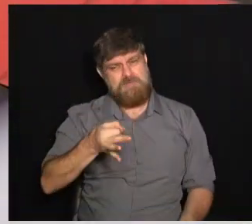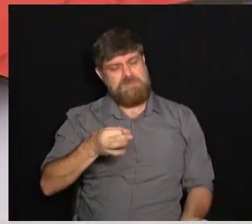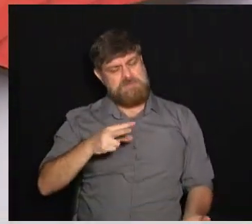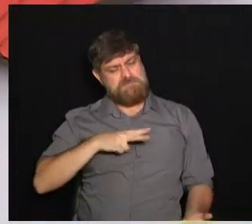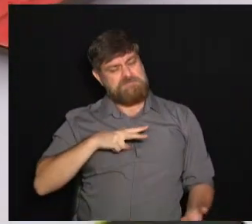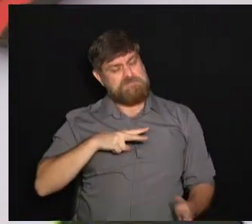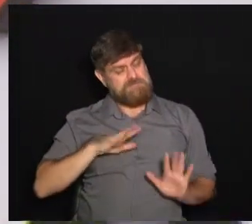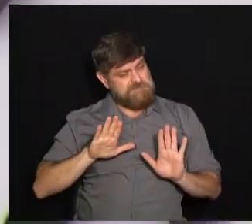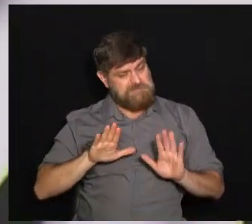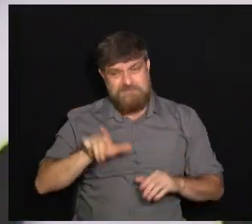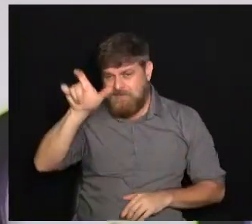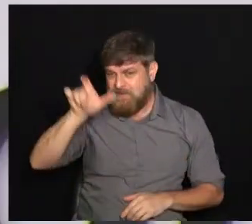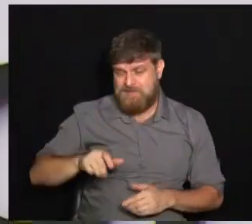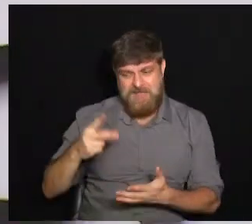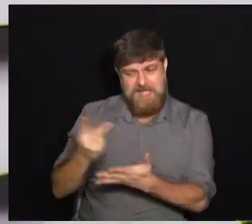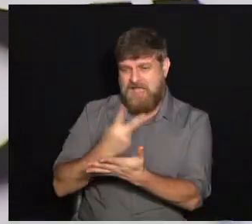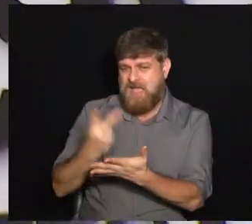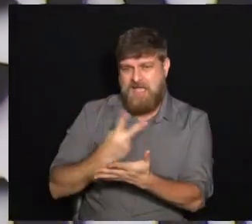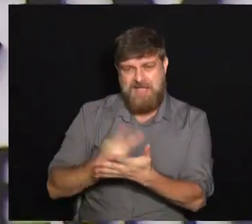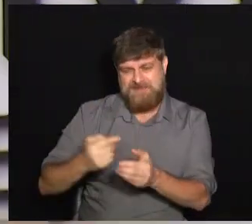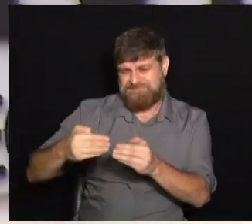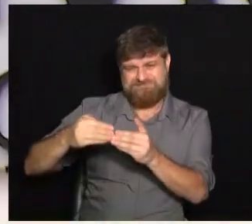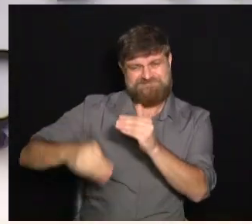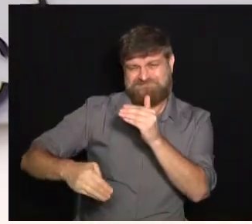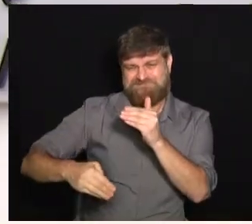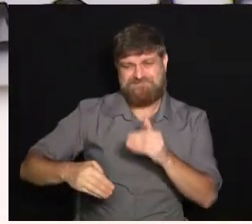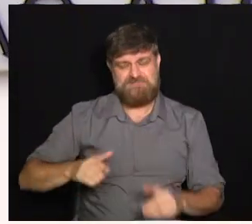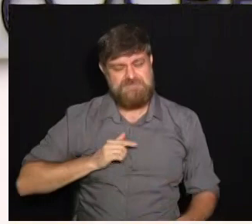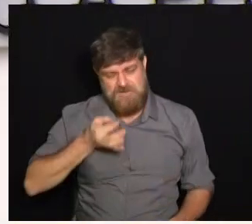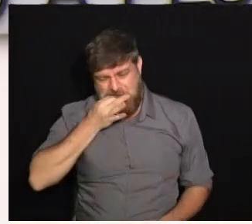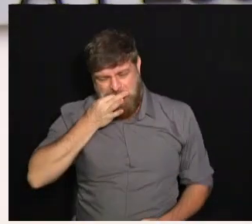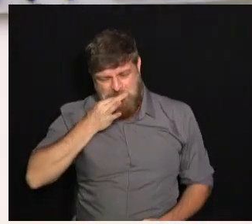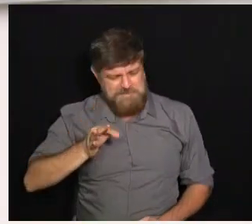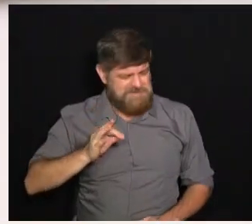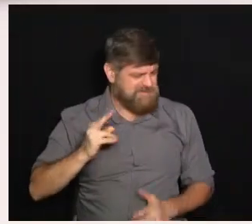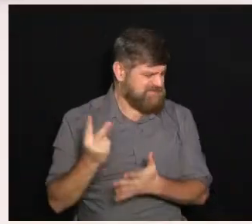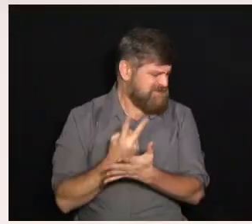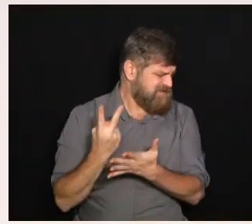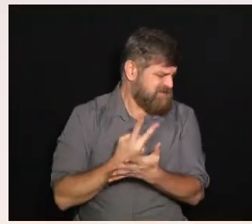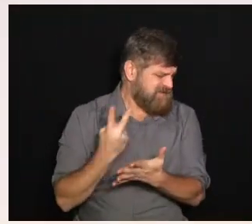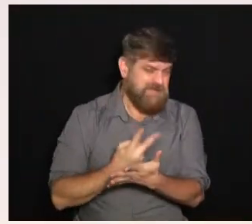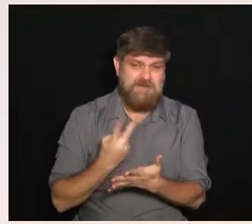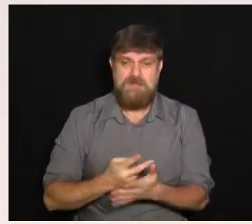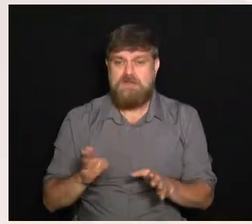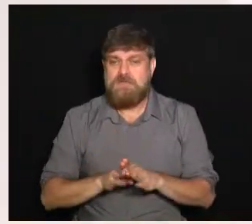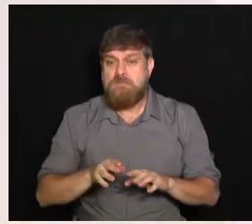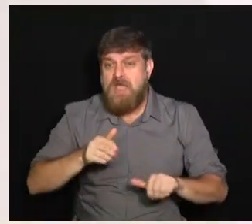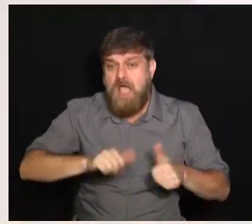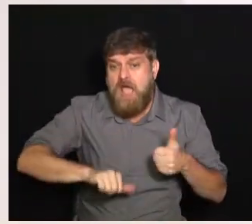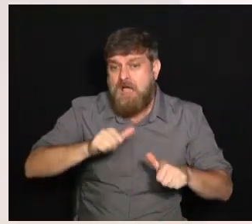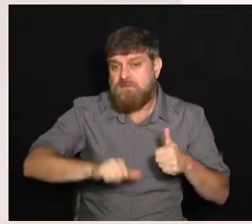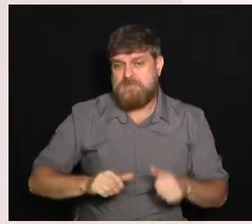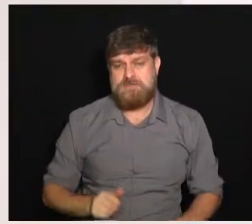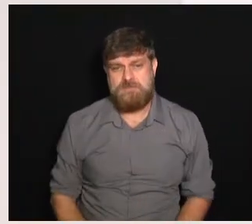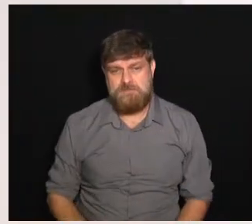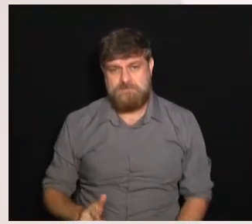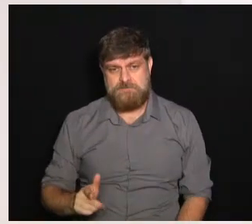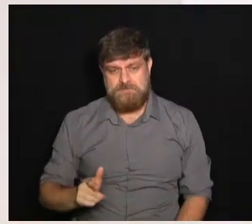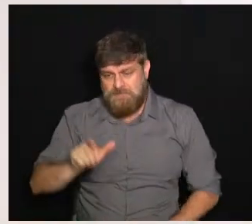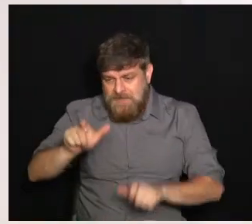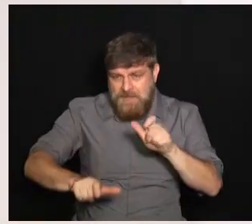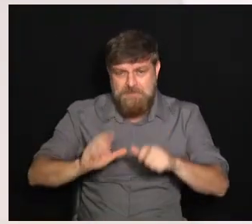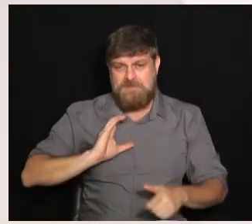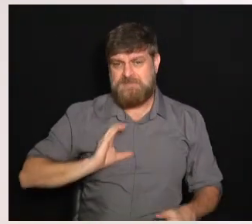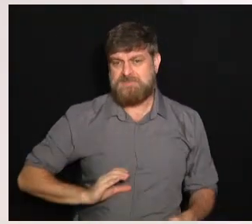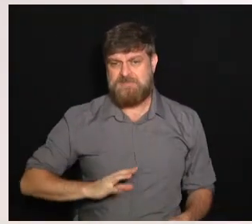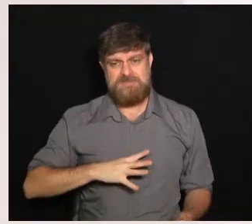está na contramão, ao meu ver, e na análise também de diversos